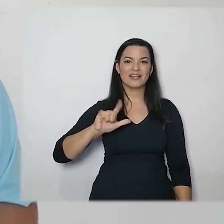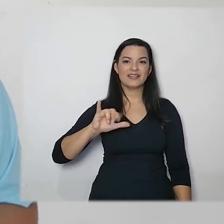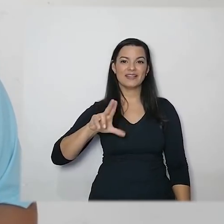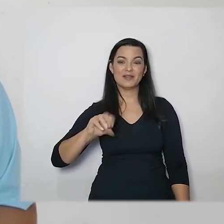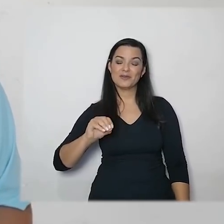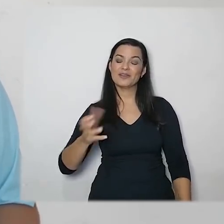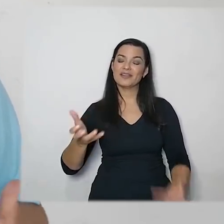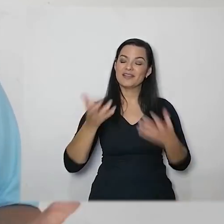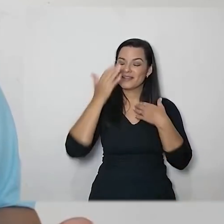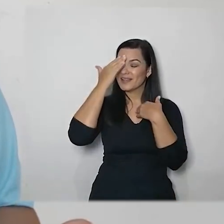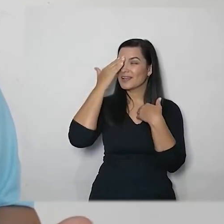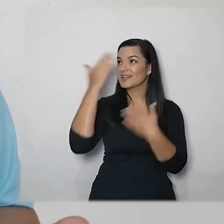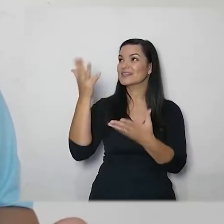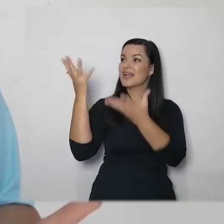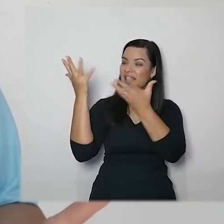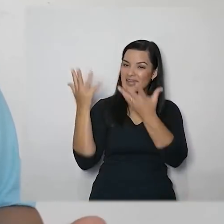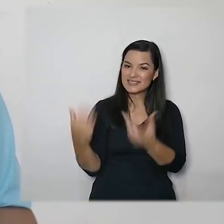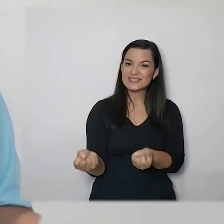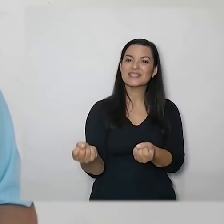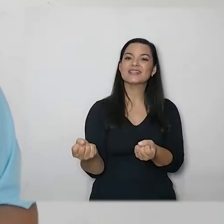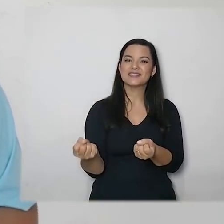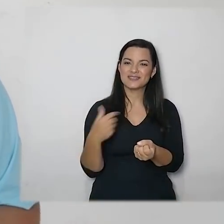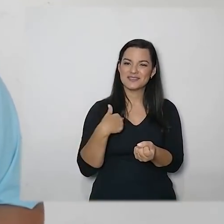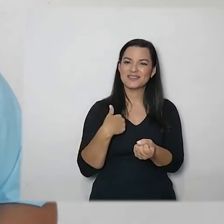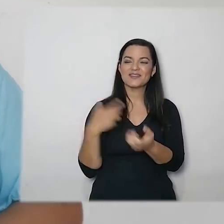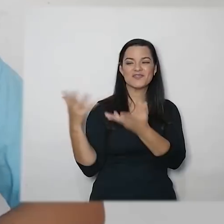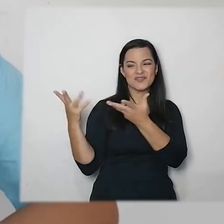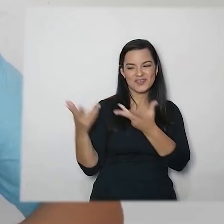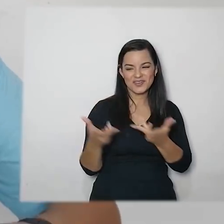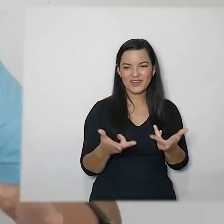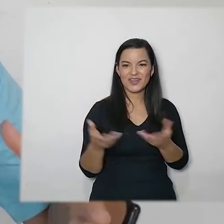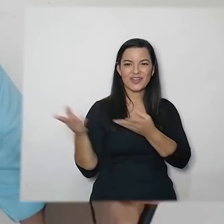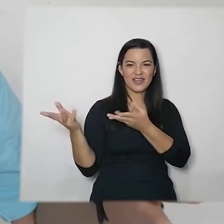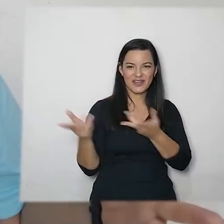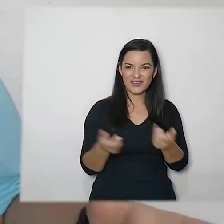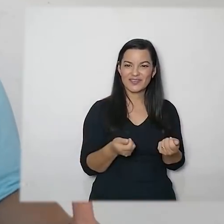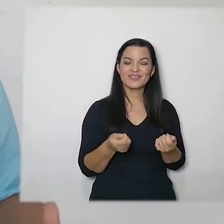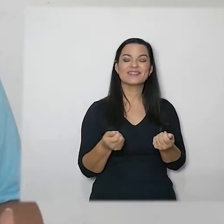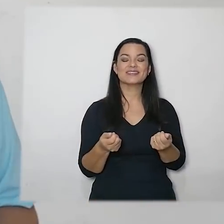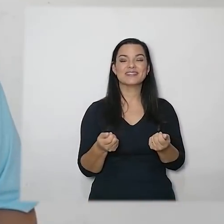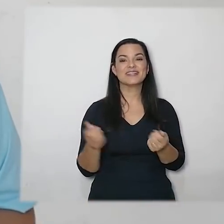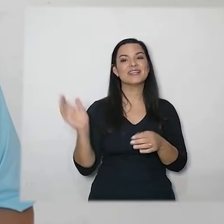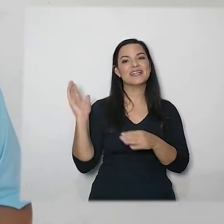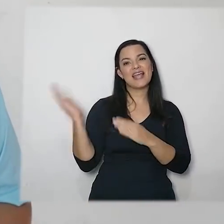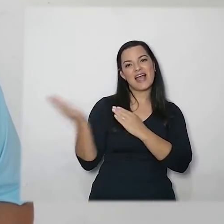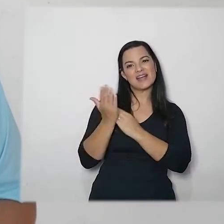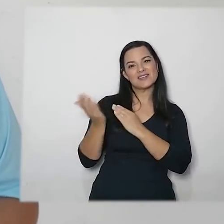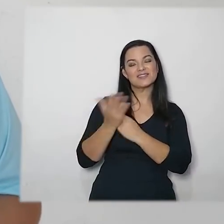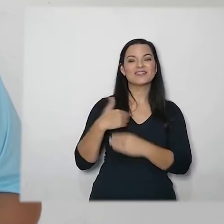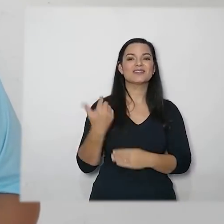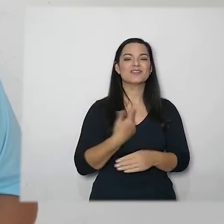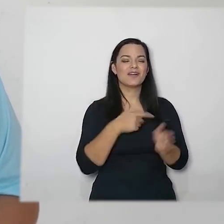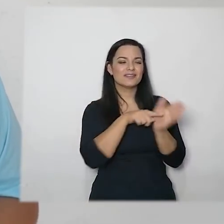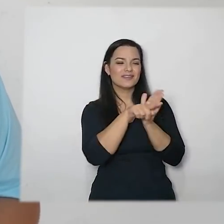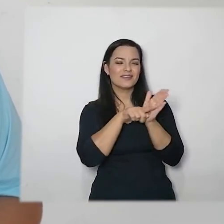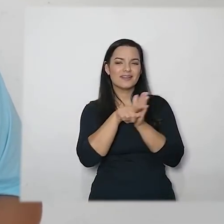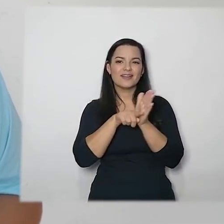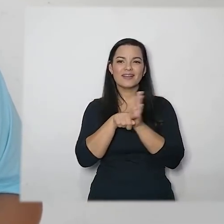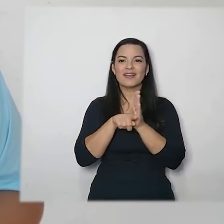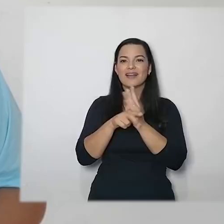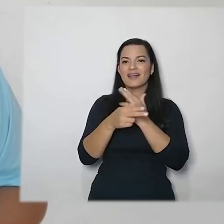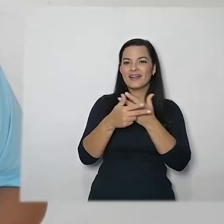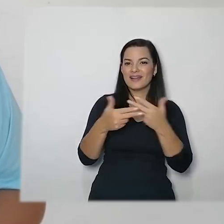meu convite e contribuir um pouquinho aí com todas essas investigações